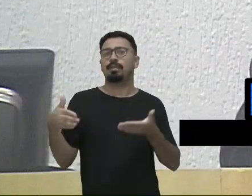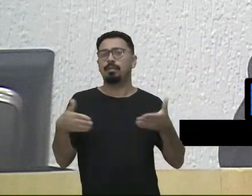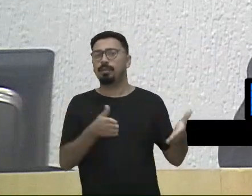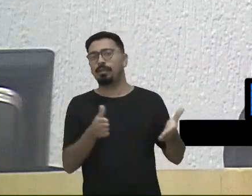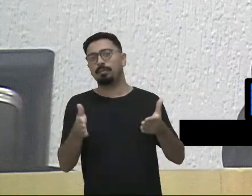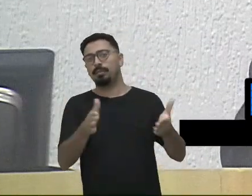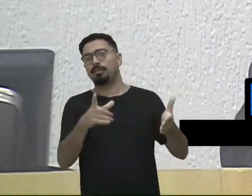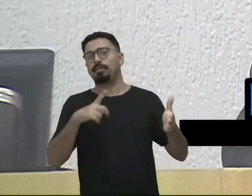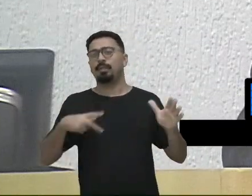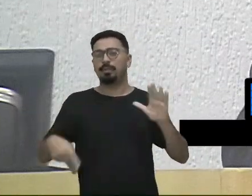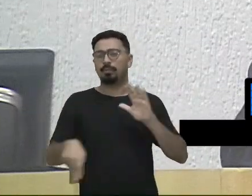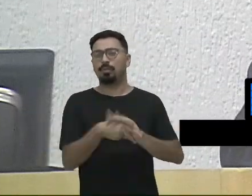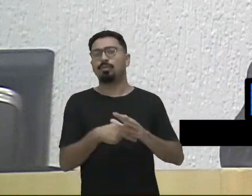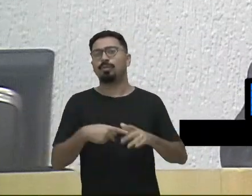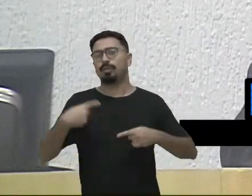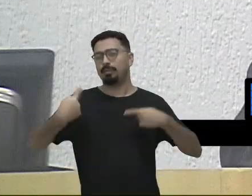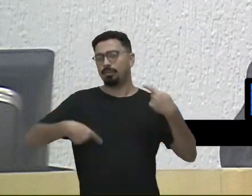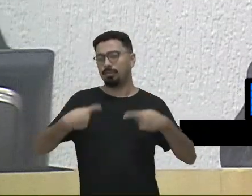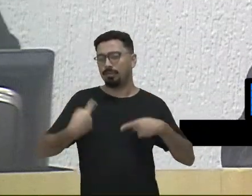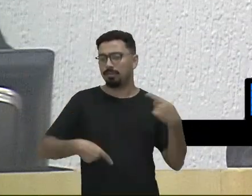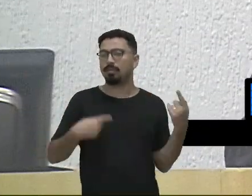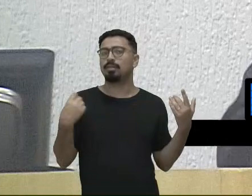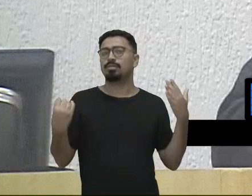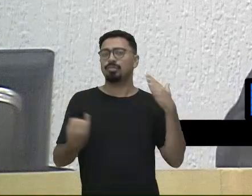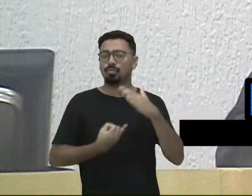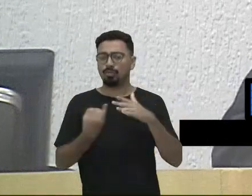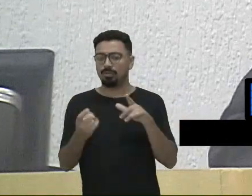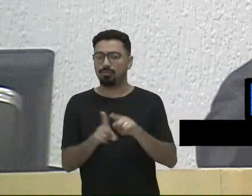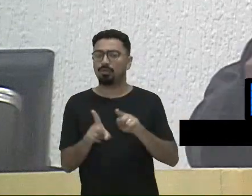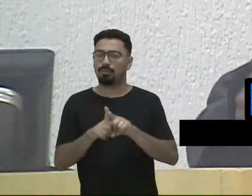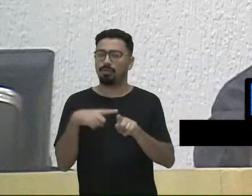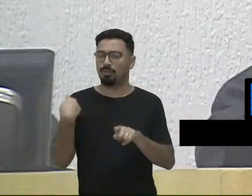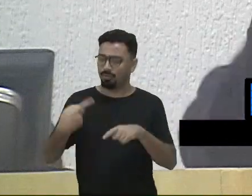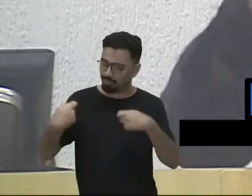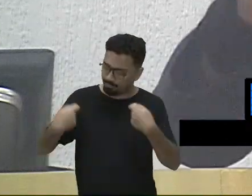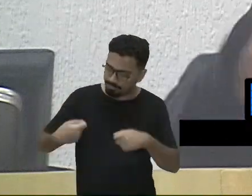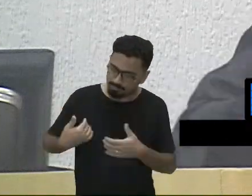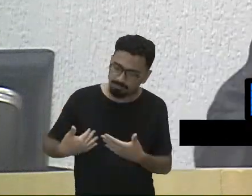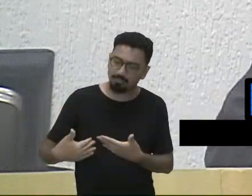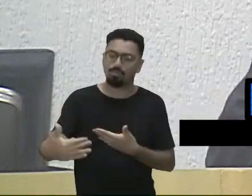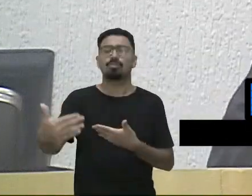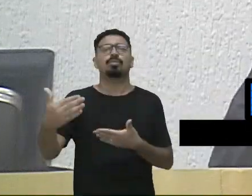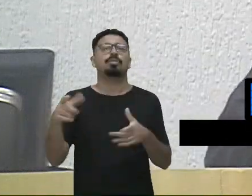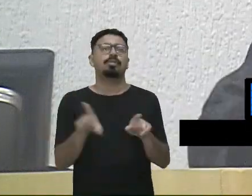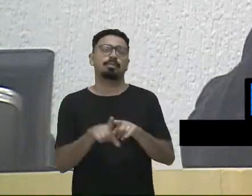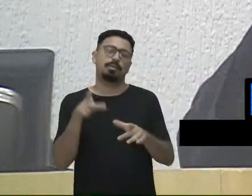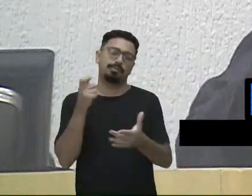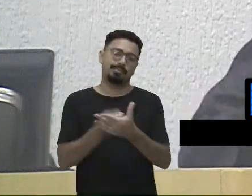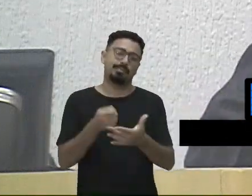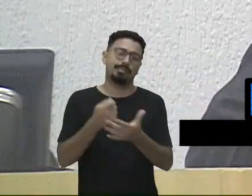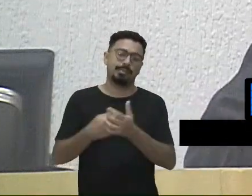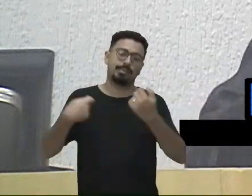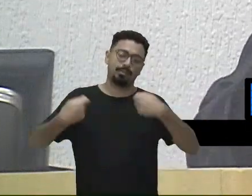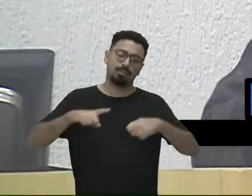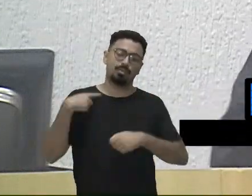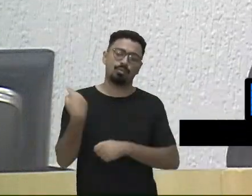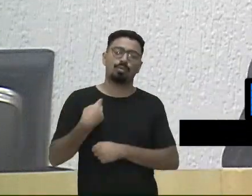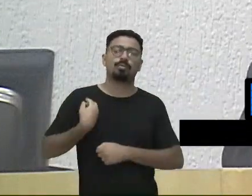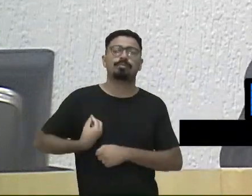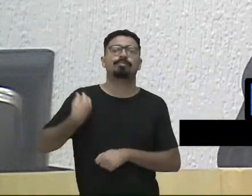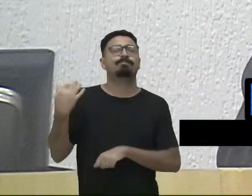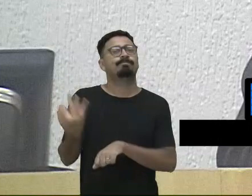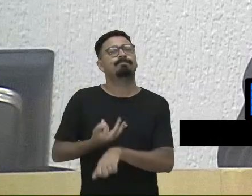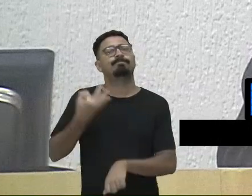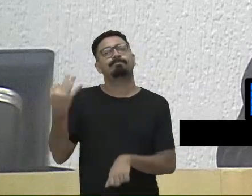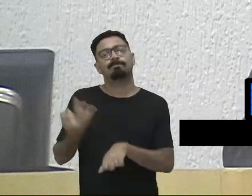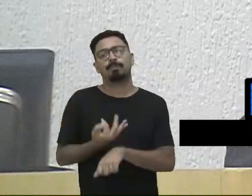da política institucional muito árduos, mas que a gente precisa começar. A gente precisa insistir, a gente precisa resistir e estar aqui ocupando